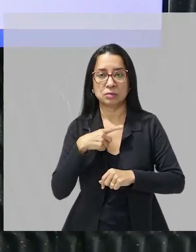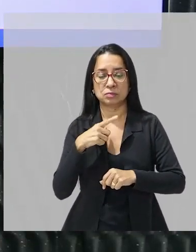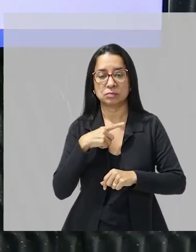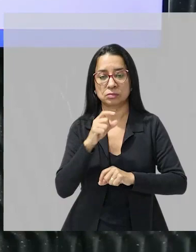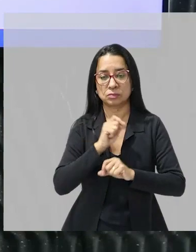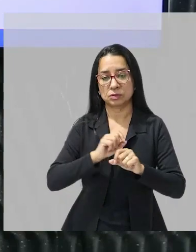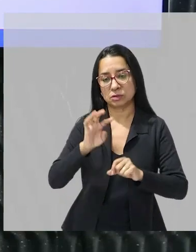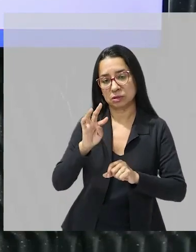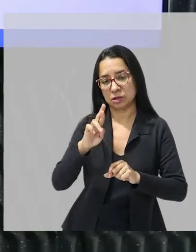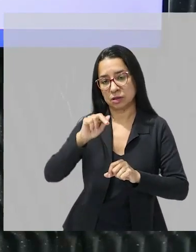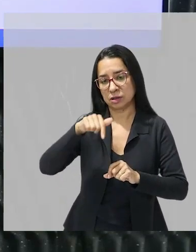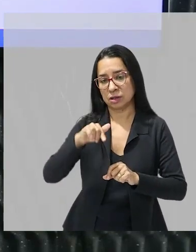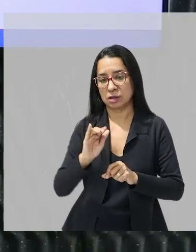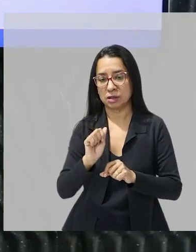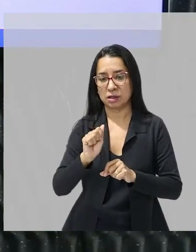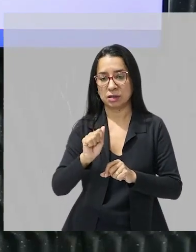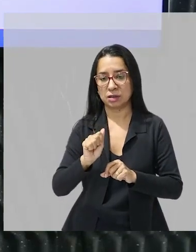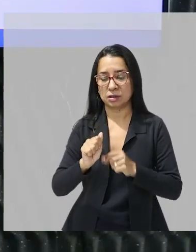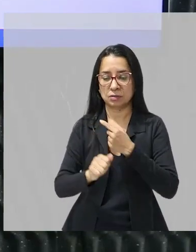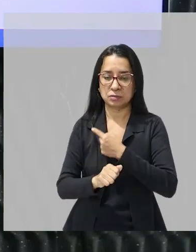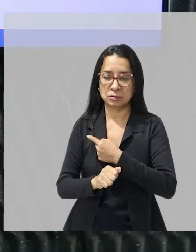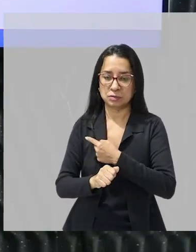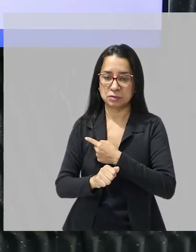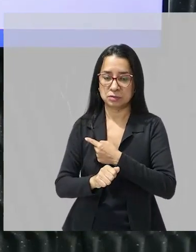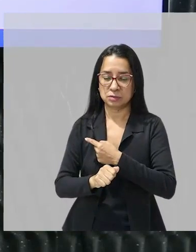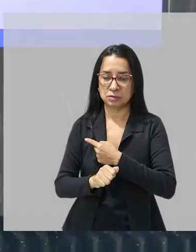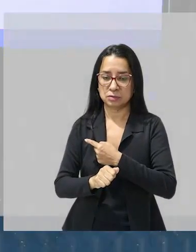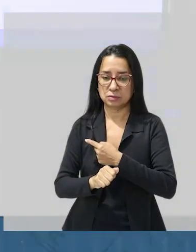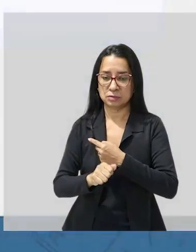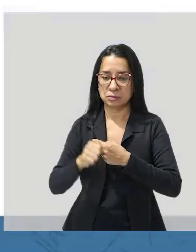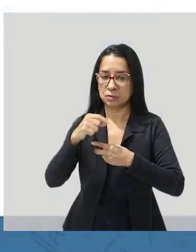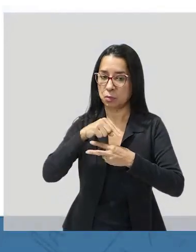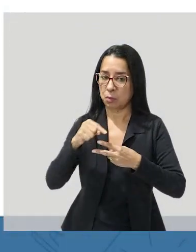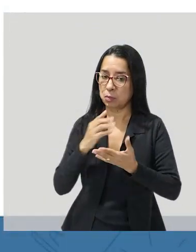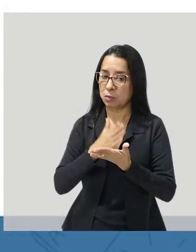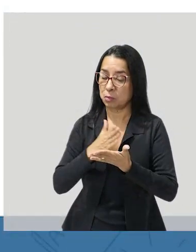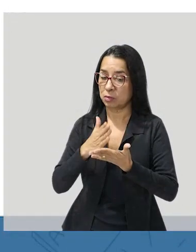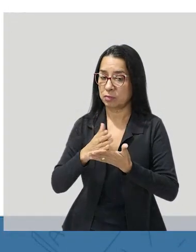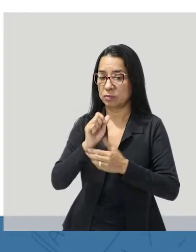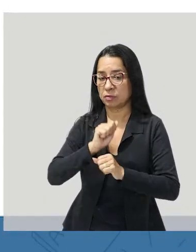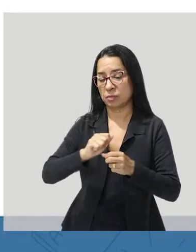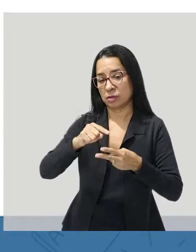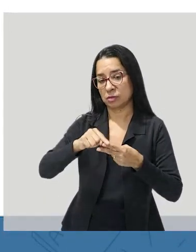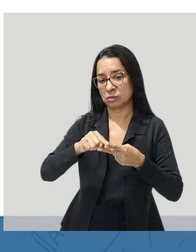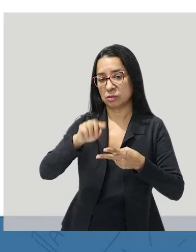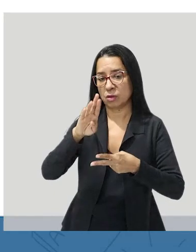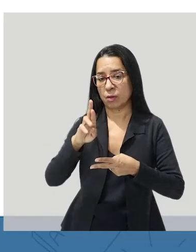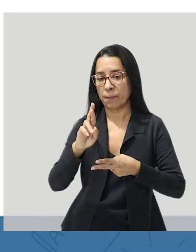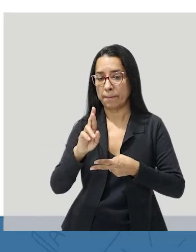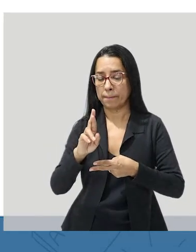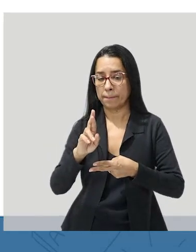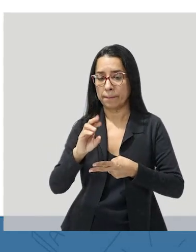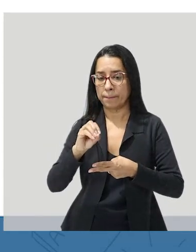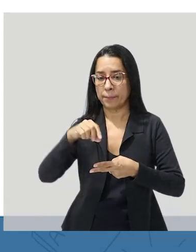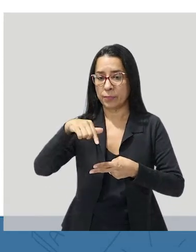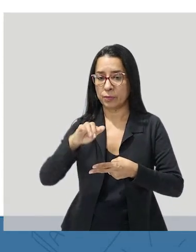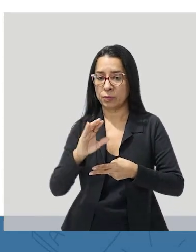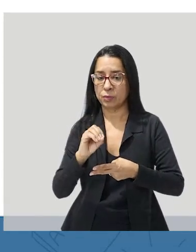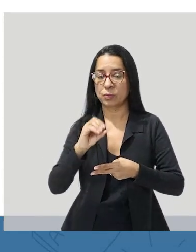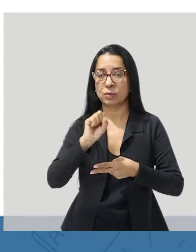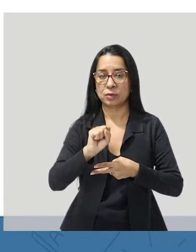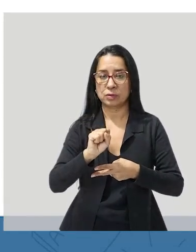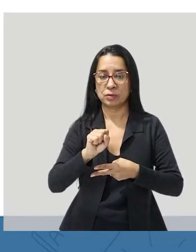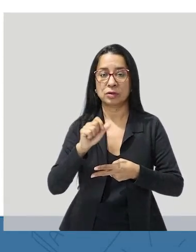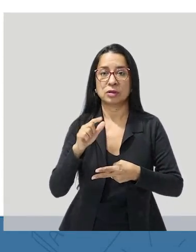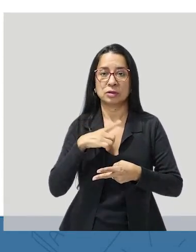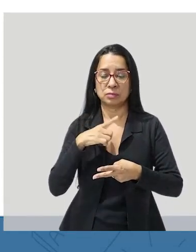a traqueia, que se subdivide formando os brônquios, tá? Os brônquios são essas subdivisões aqui, ó. E